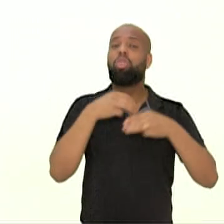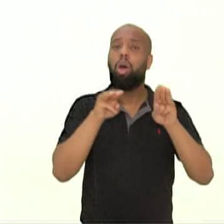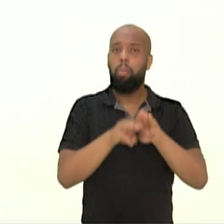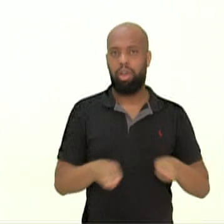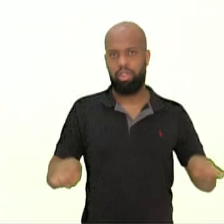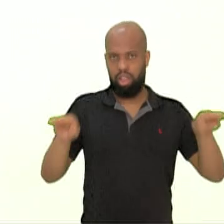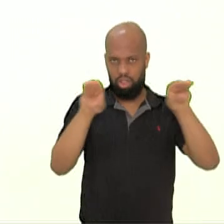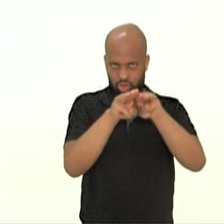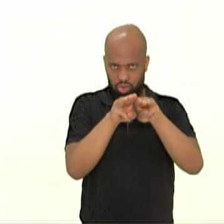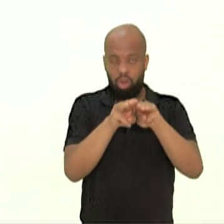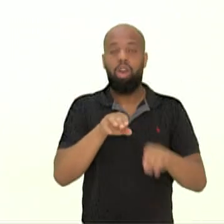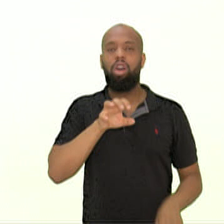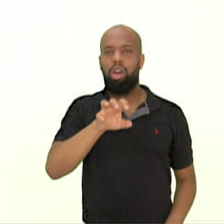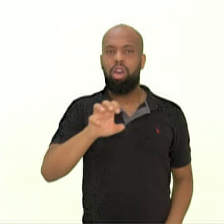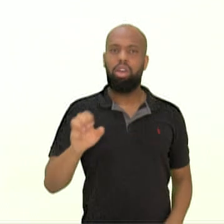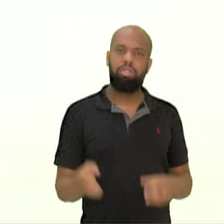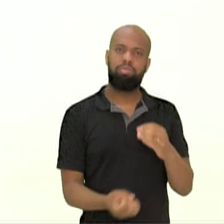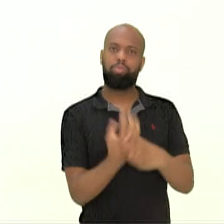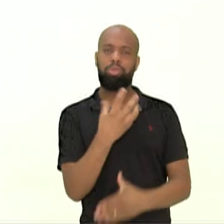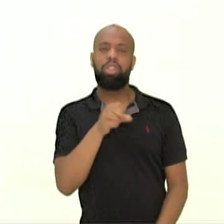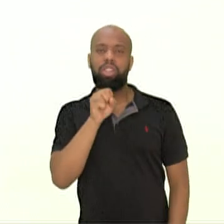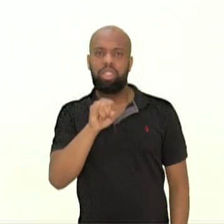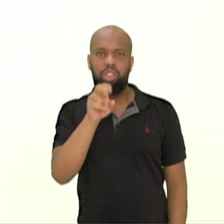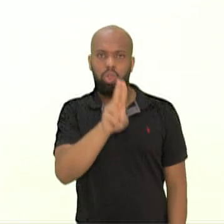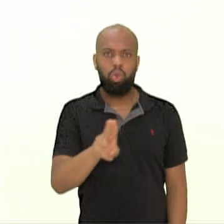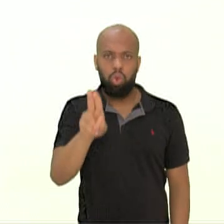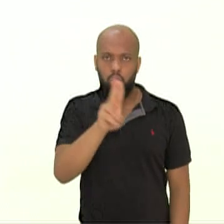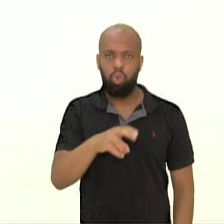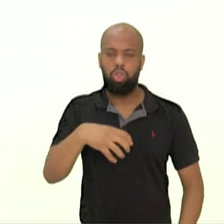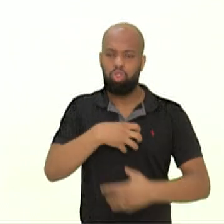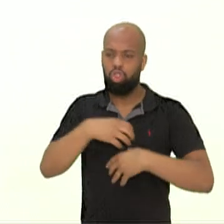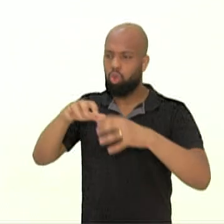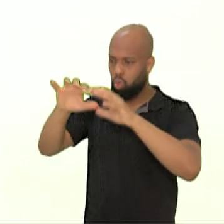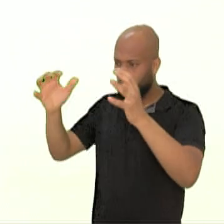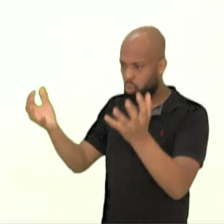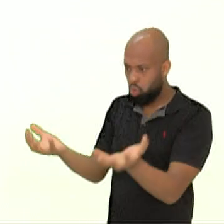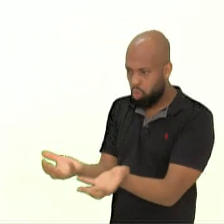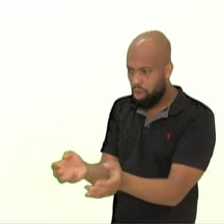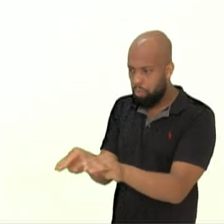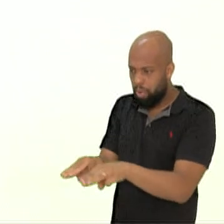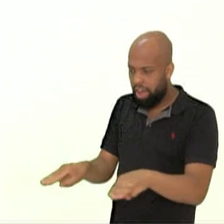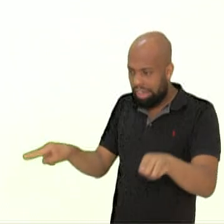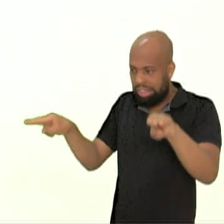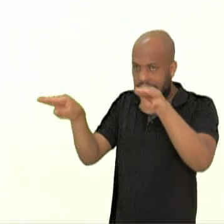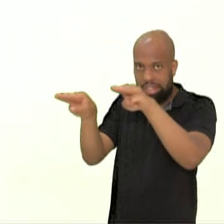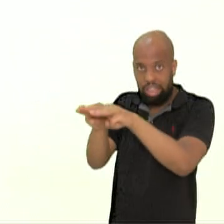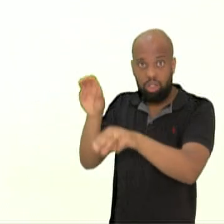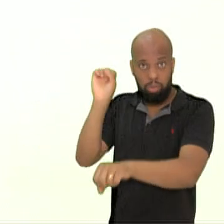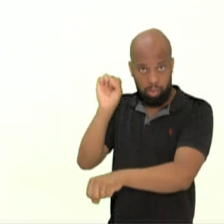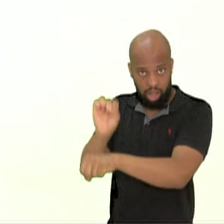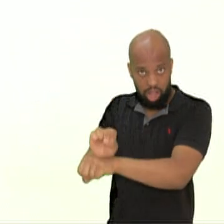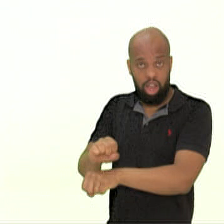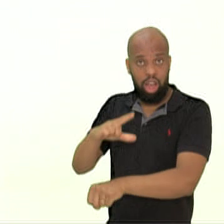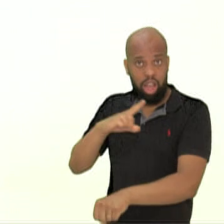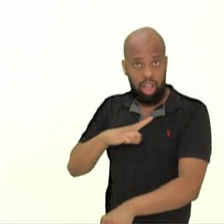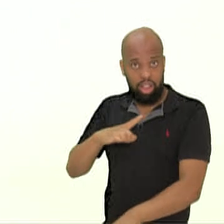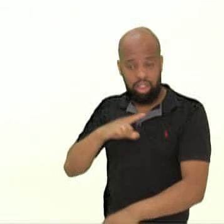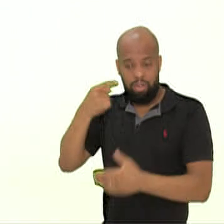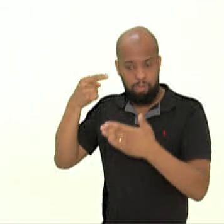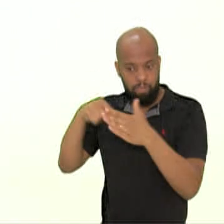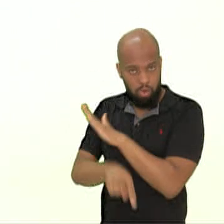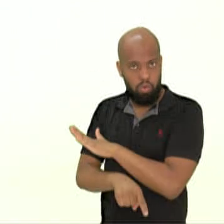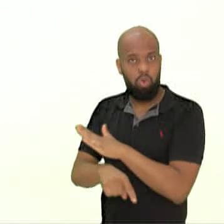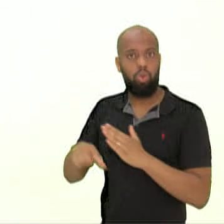de ressonância surge quando se aplica um campo magnético estático e de alta intensidade aos